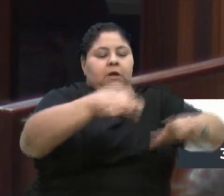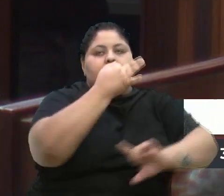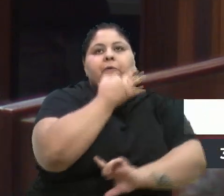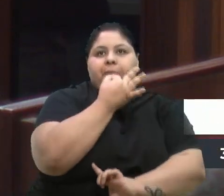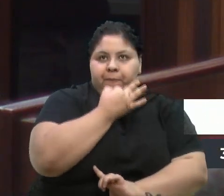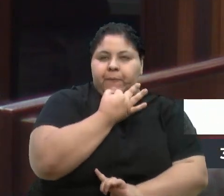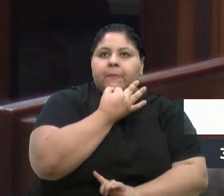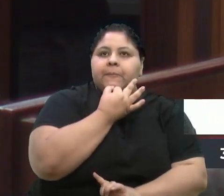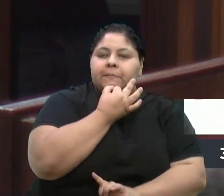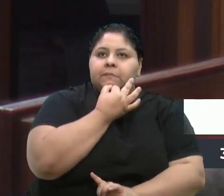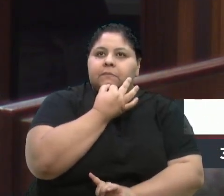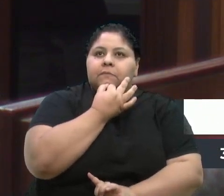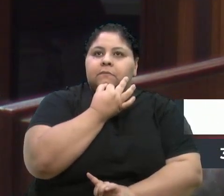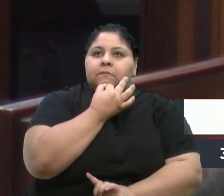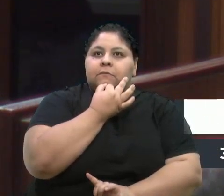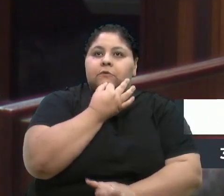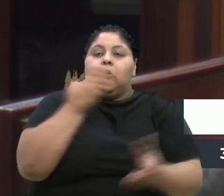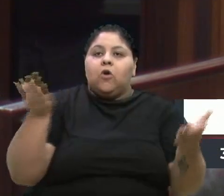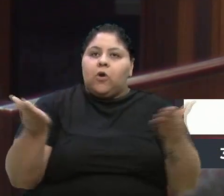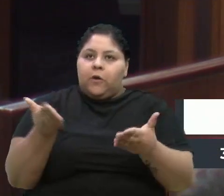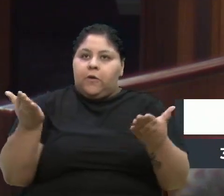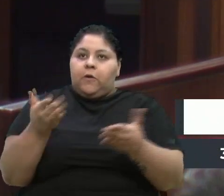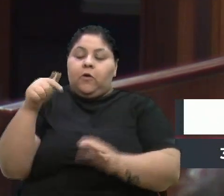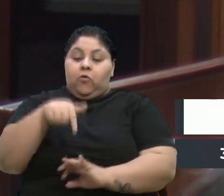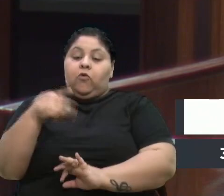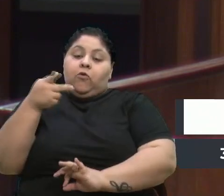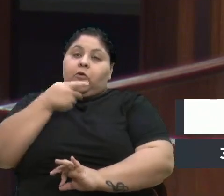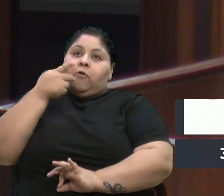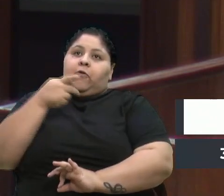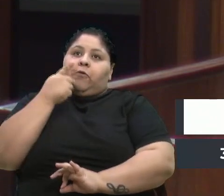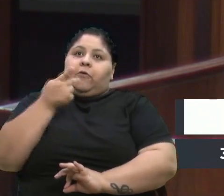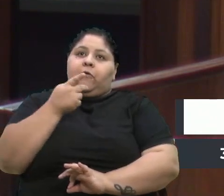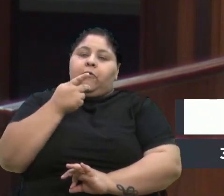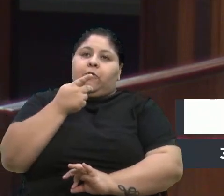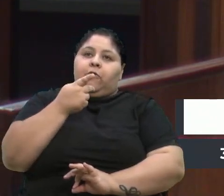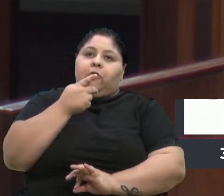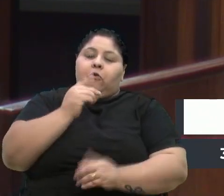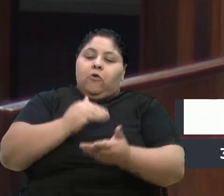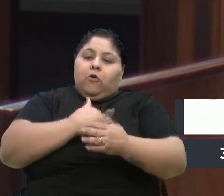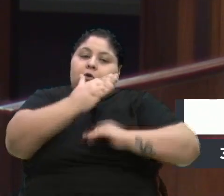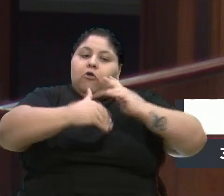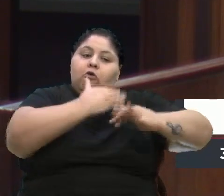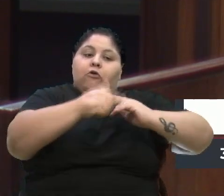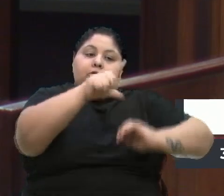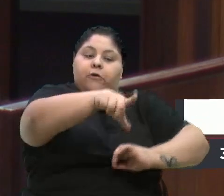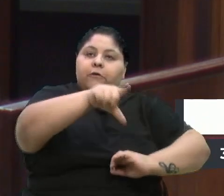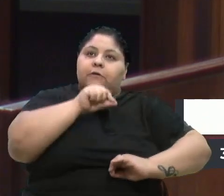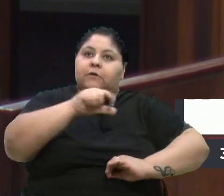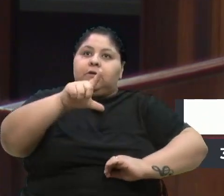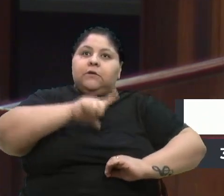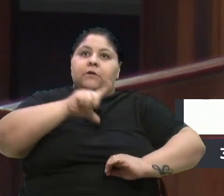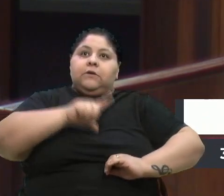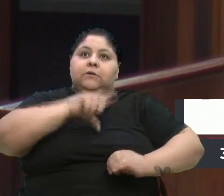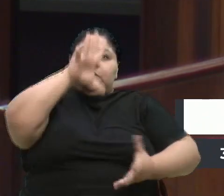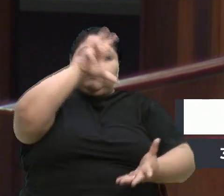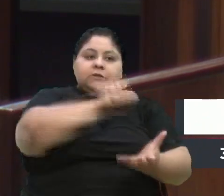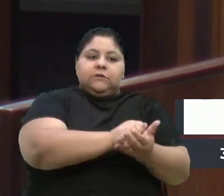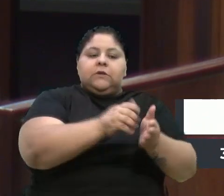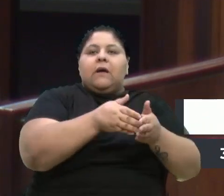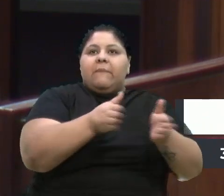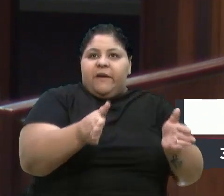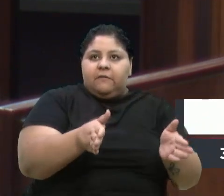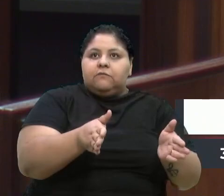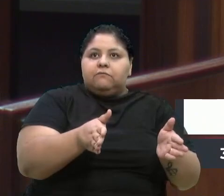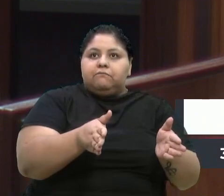Sul. Vim hoje aqui falar sobre o processo seletivo, que tem suas inscrições abertas. O